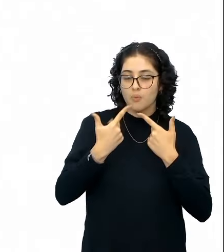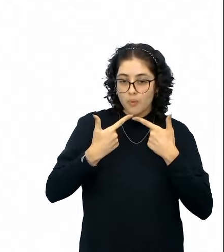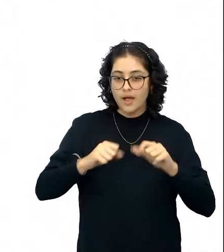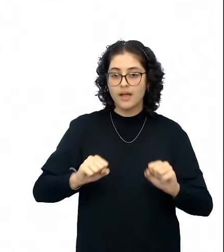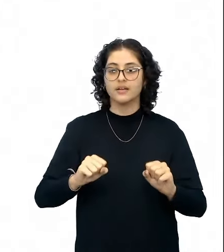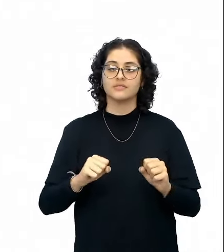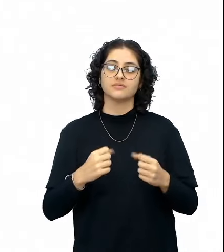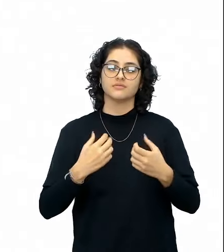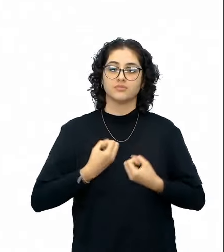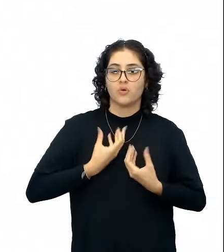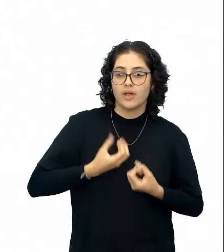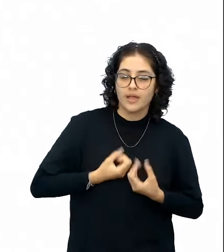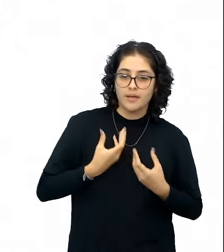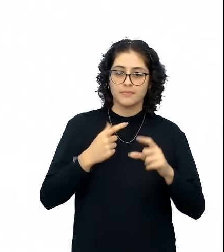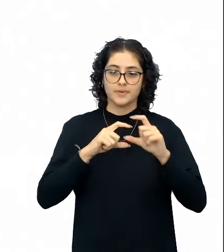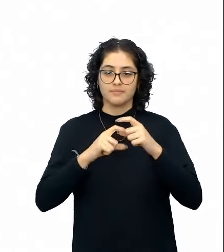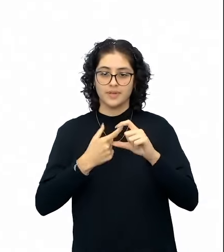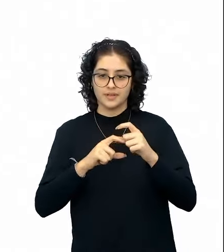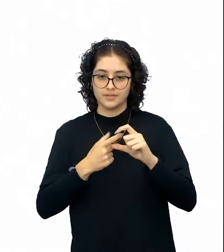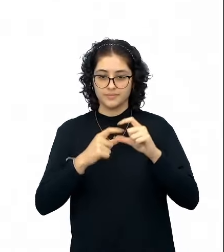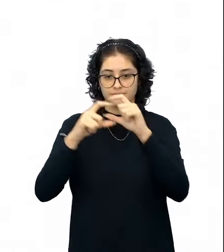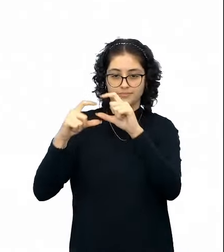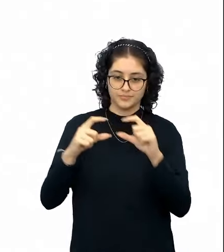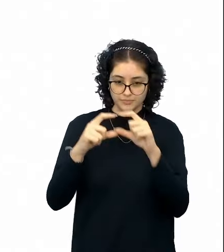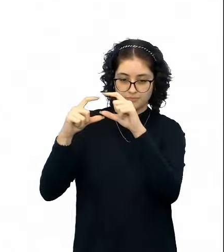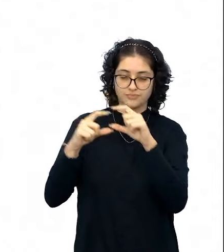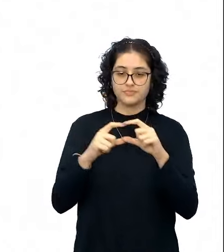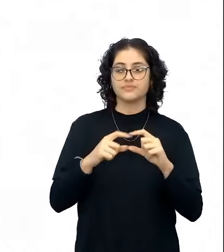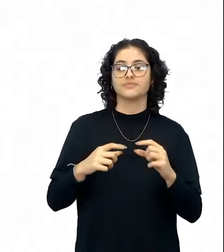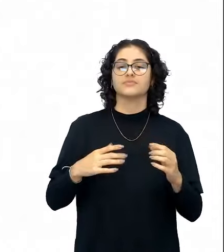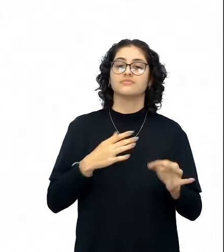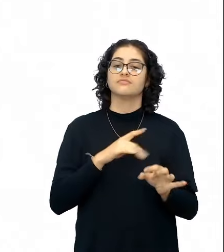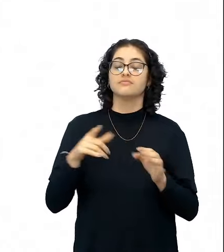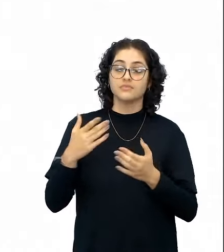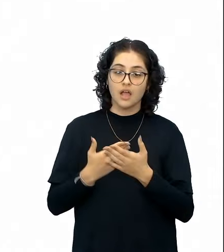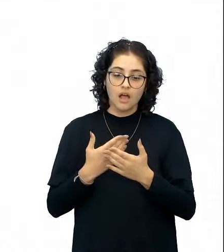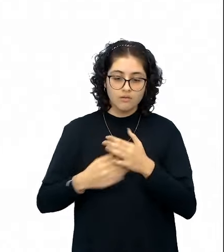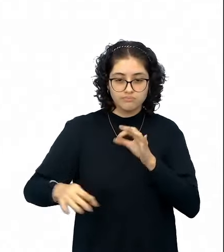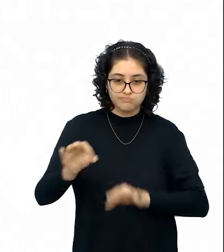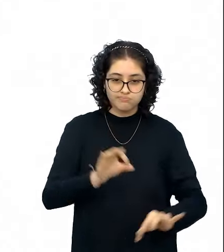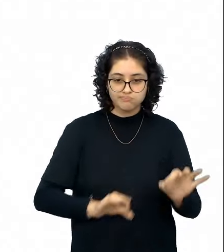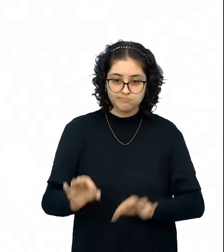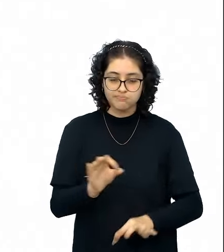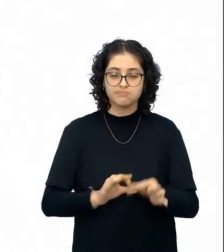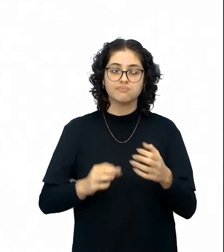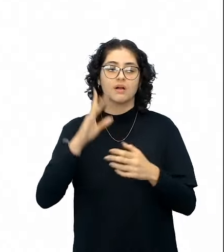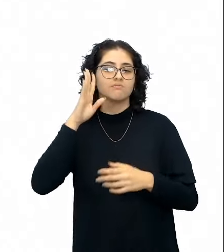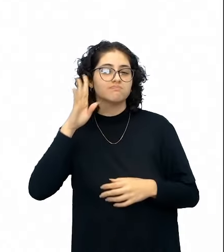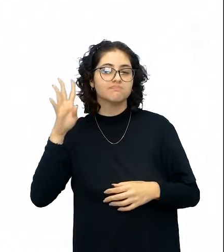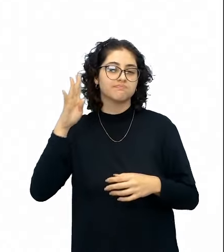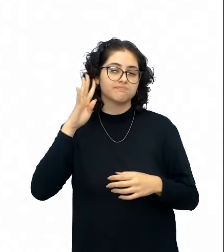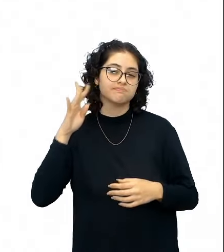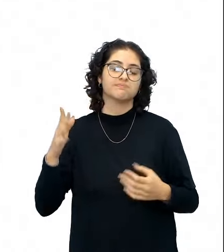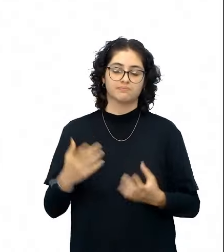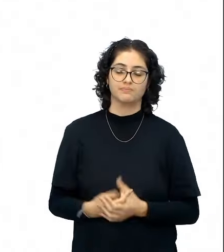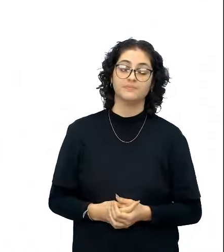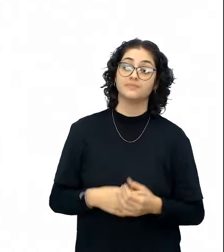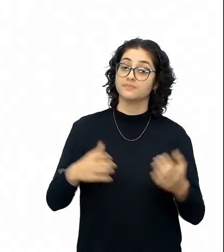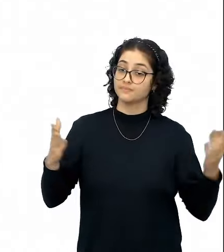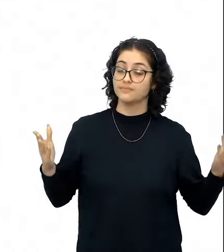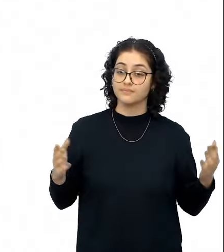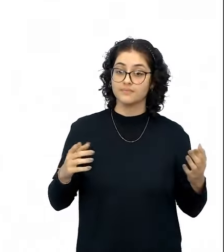memes. Durante ela, leitura dessas tirinhas, organização da sala, criação, reflexões. Nesse